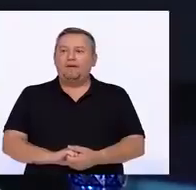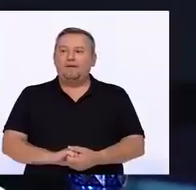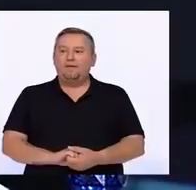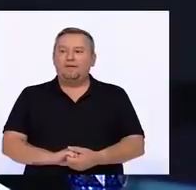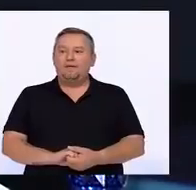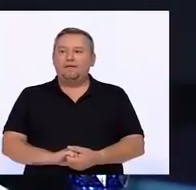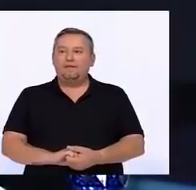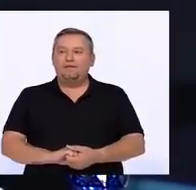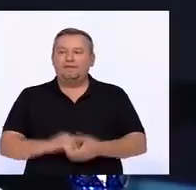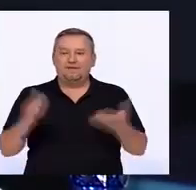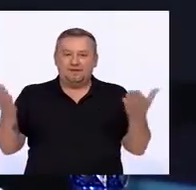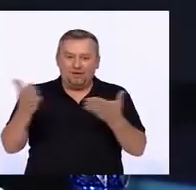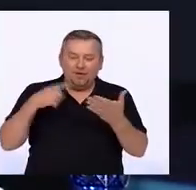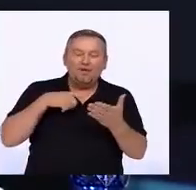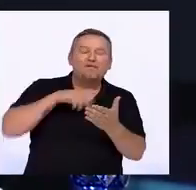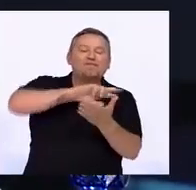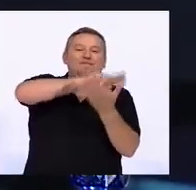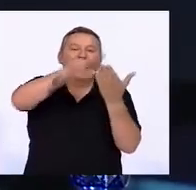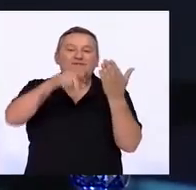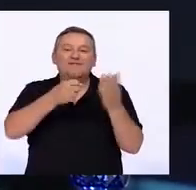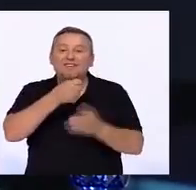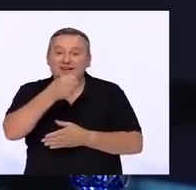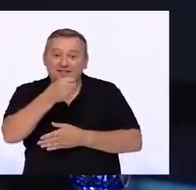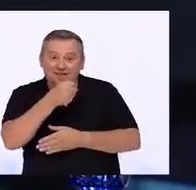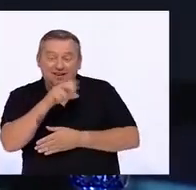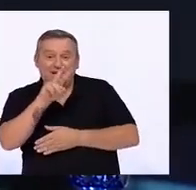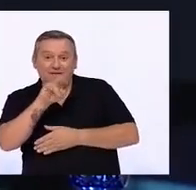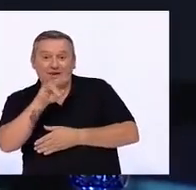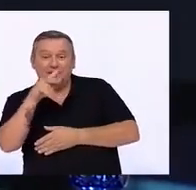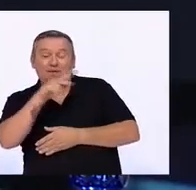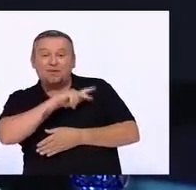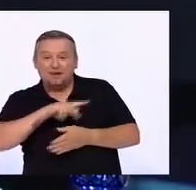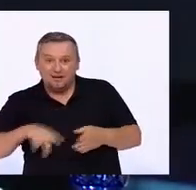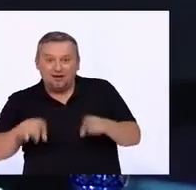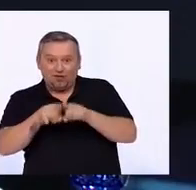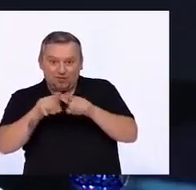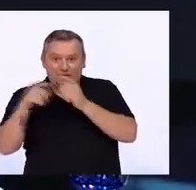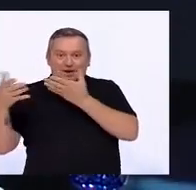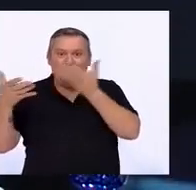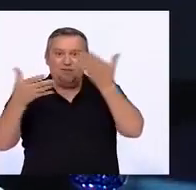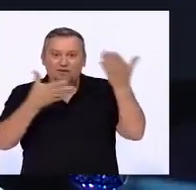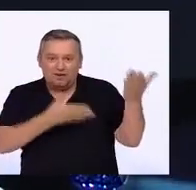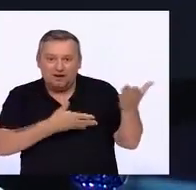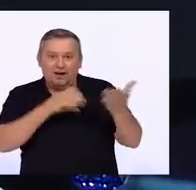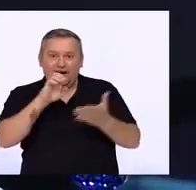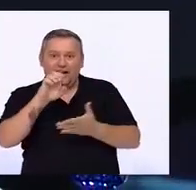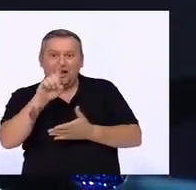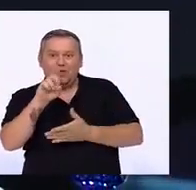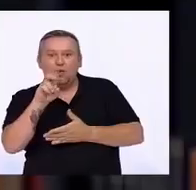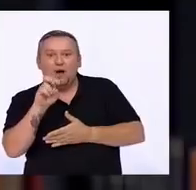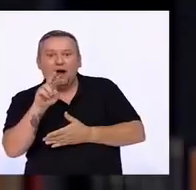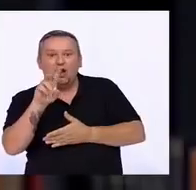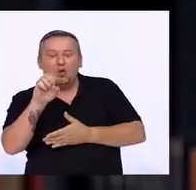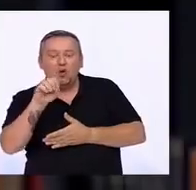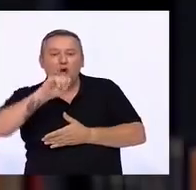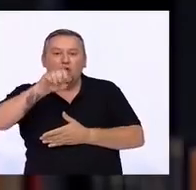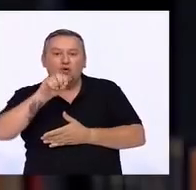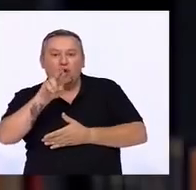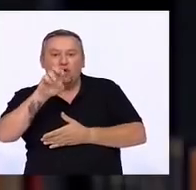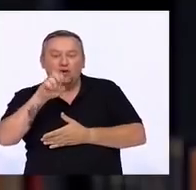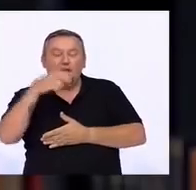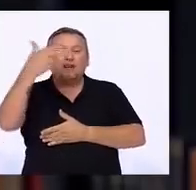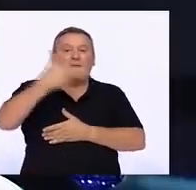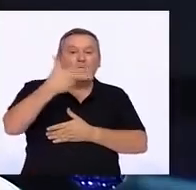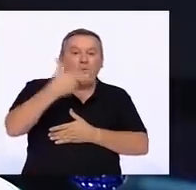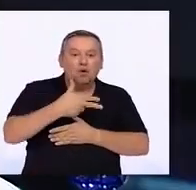Voltamos com a nossa série de entrevistas com os vice-presidentes. O nosso convidado agora nesse bloco é Eduardo Jorge, vice de Marina